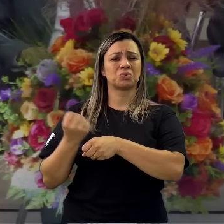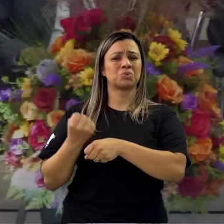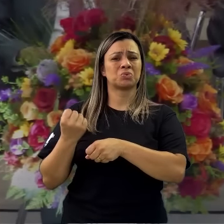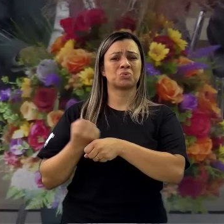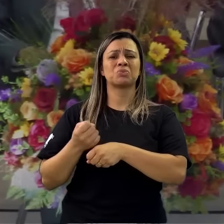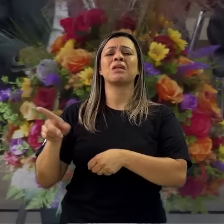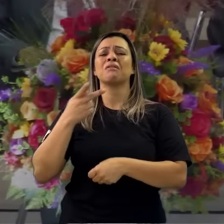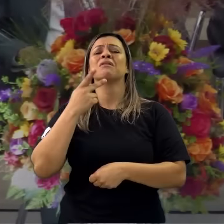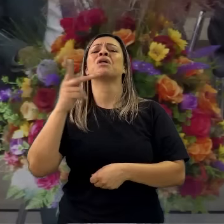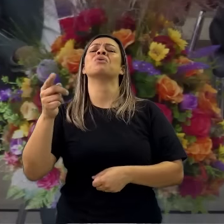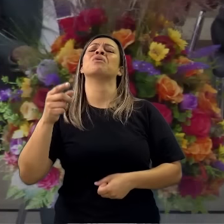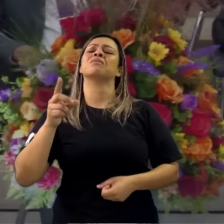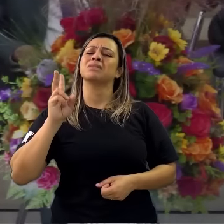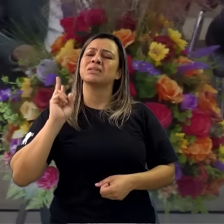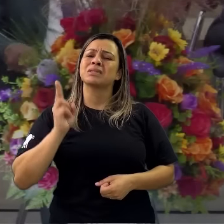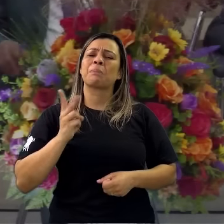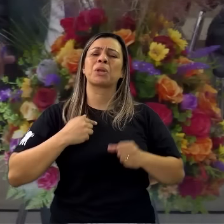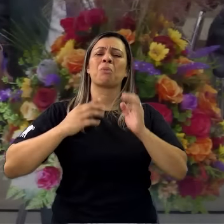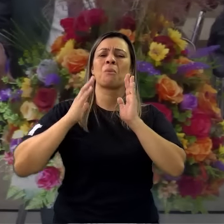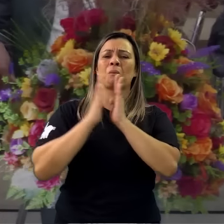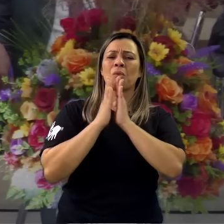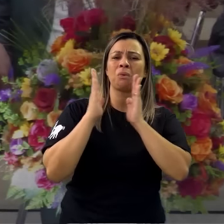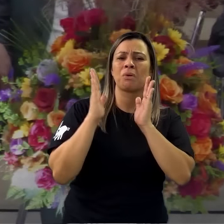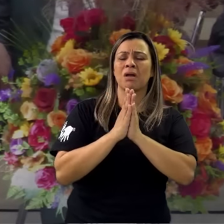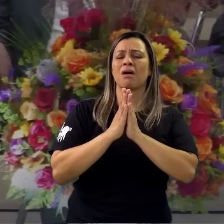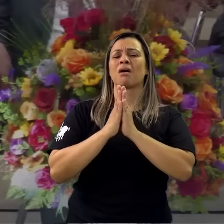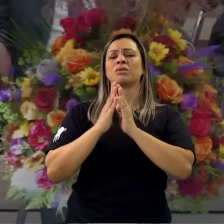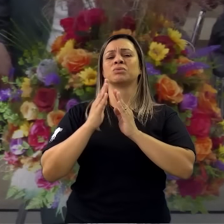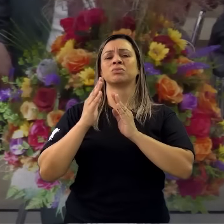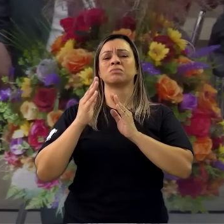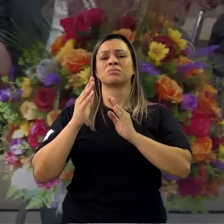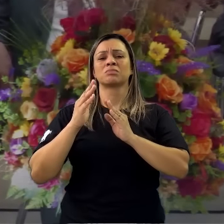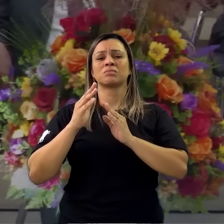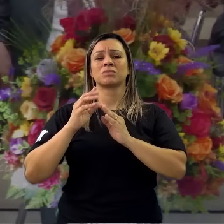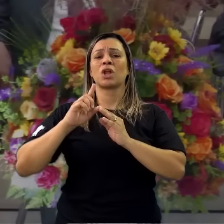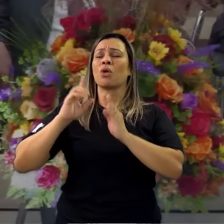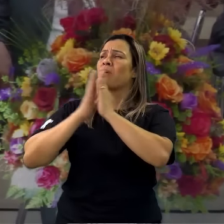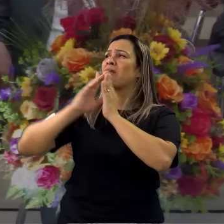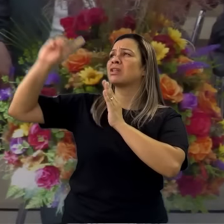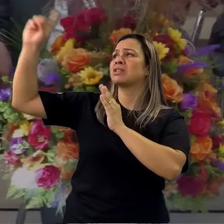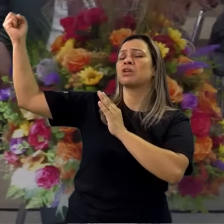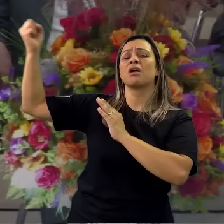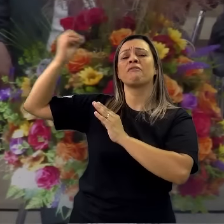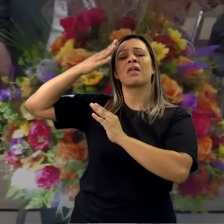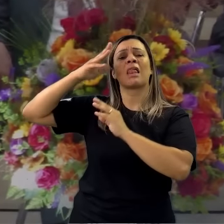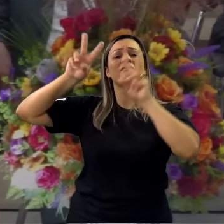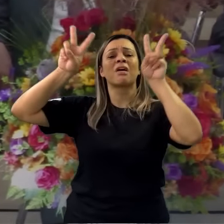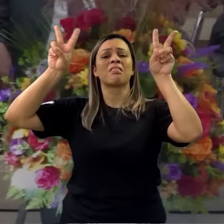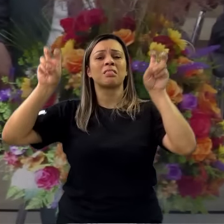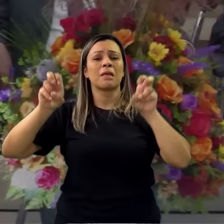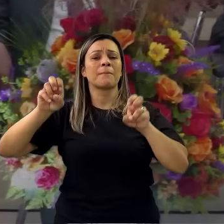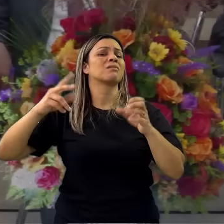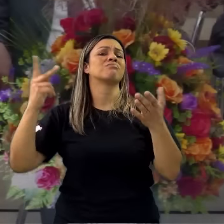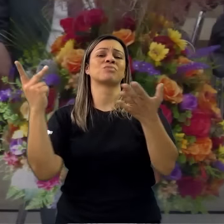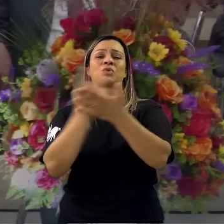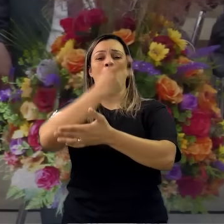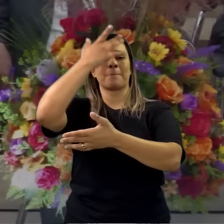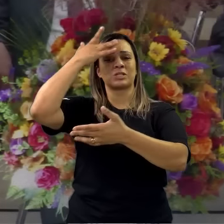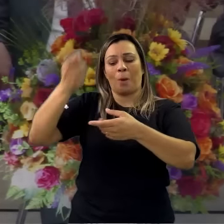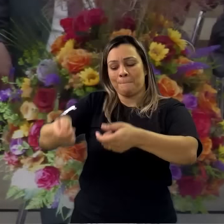tema Jesus me dava o hino tema mas um dia eu acreditei em mim puxar o meu tapete eu tô aqui mas eu falei para ele seu João não tenho nem o que falar de Jesus